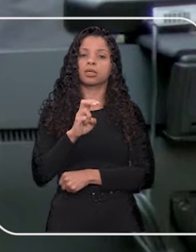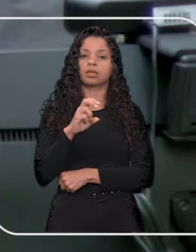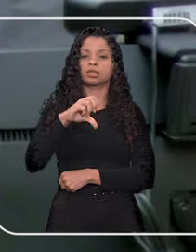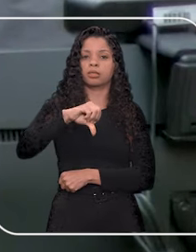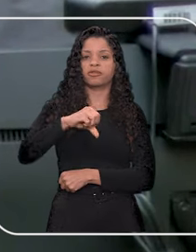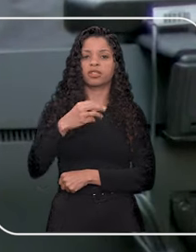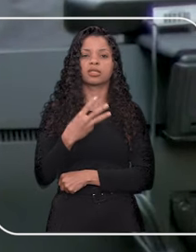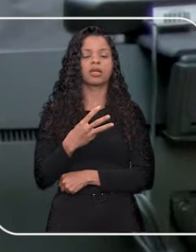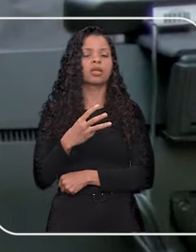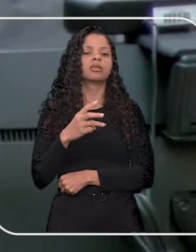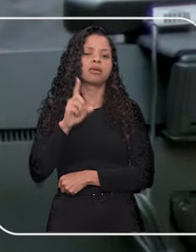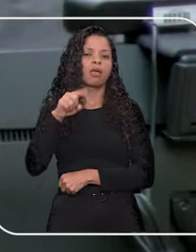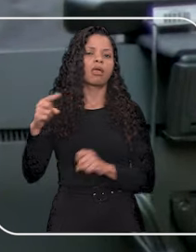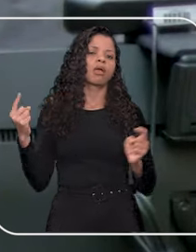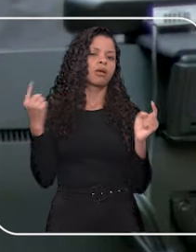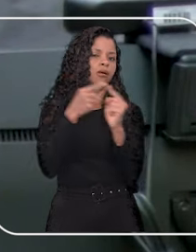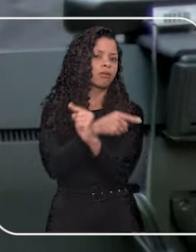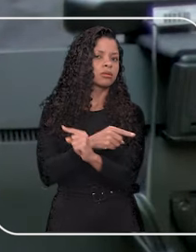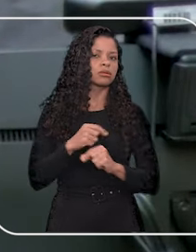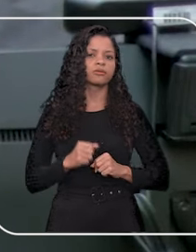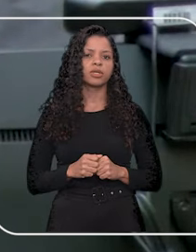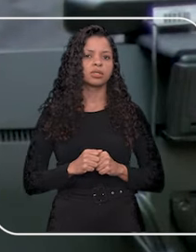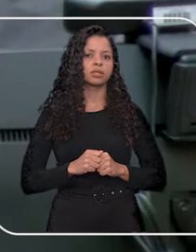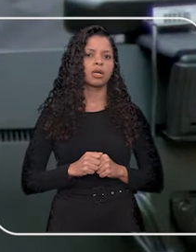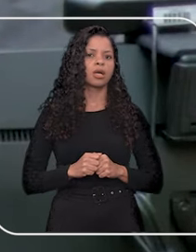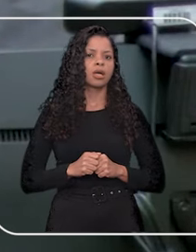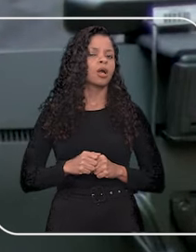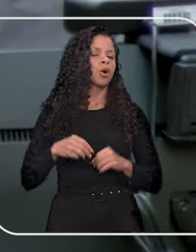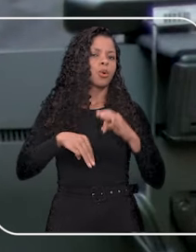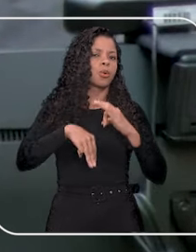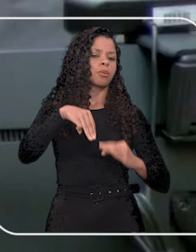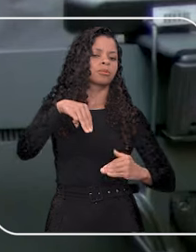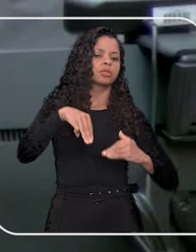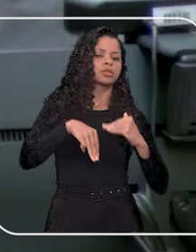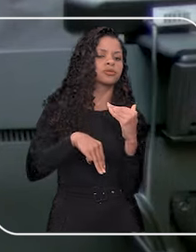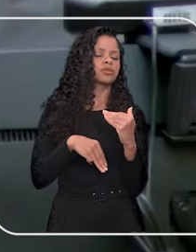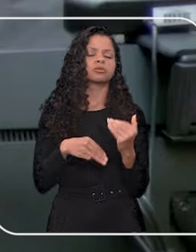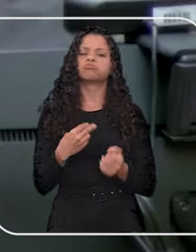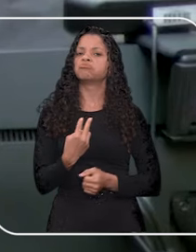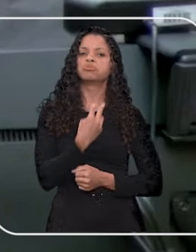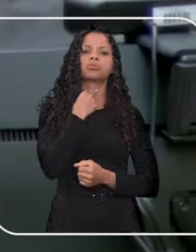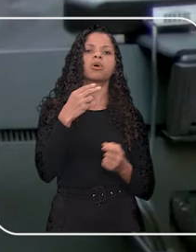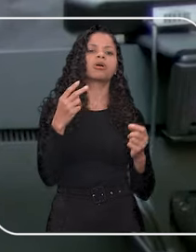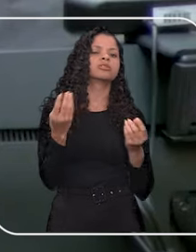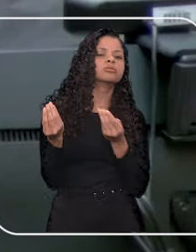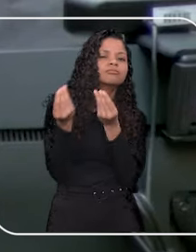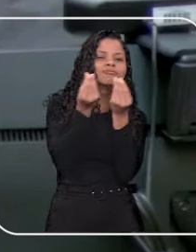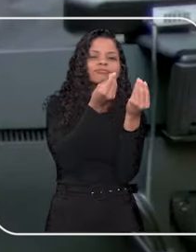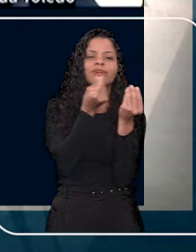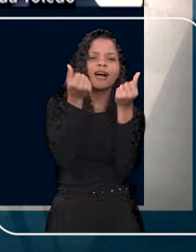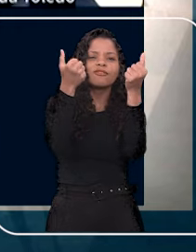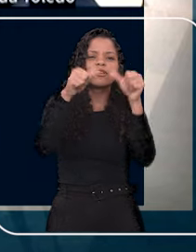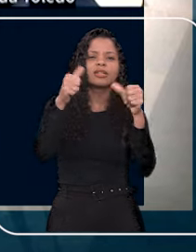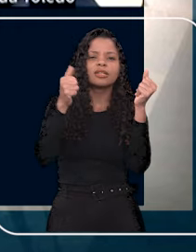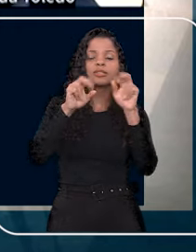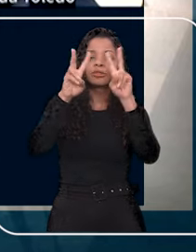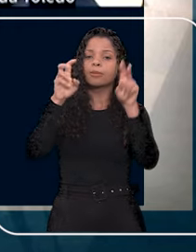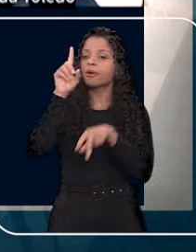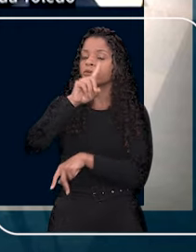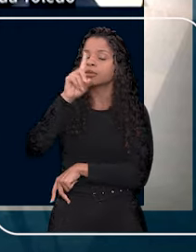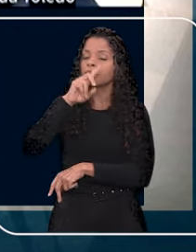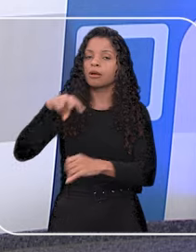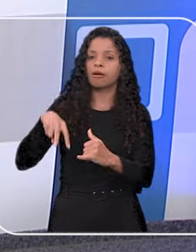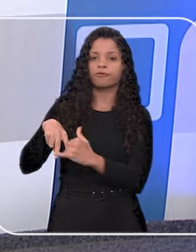593 é incontroverso não cabendo ao magistrado a avaliação subjetiva sobre a vulnerabilidade